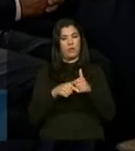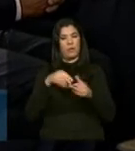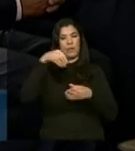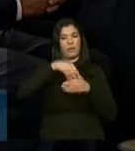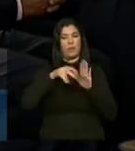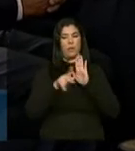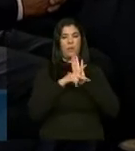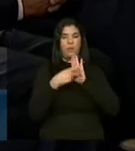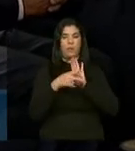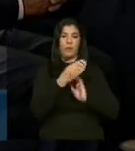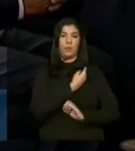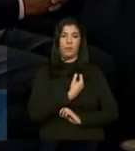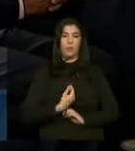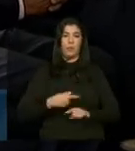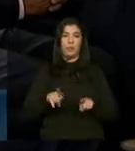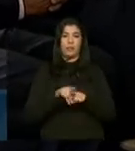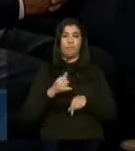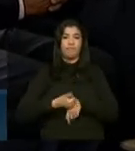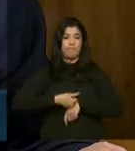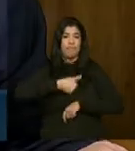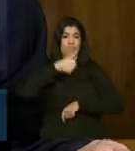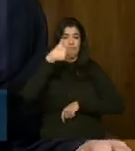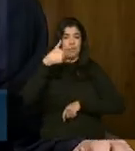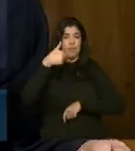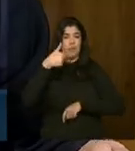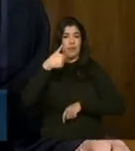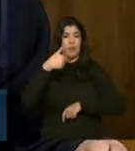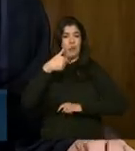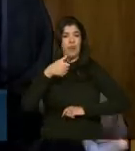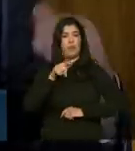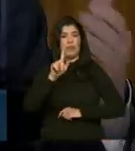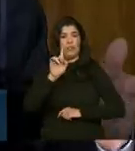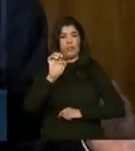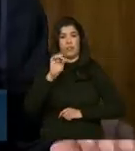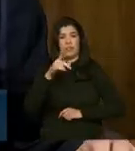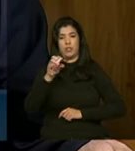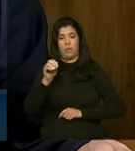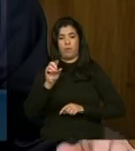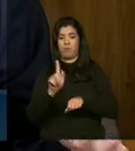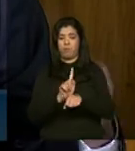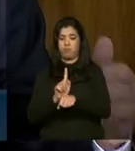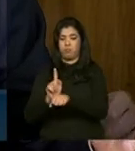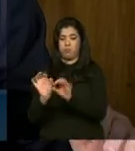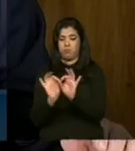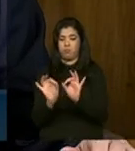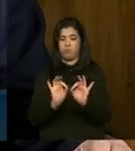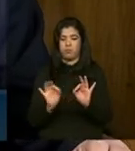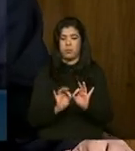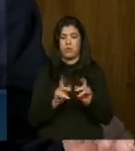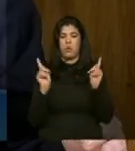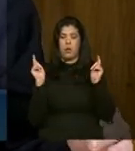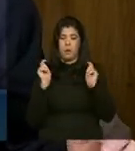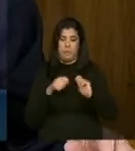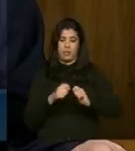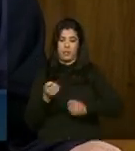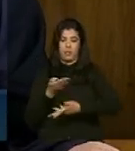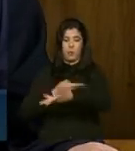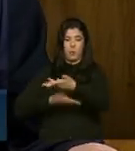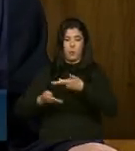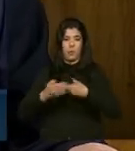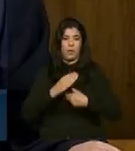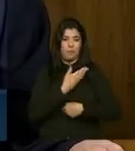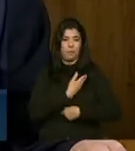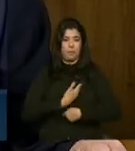próprio governo para melhorar a gestão e a capacidade de entrega do governo, muito importante a